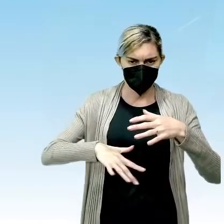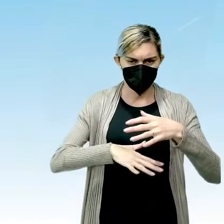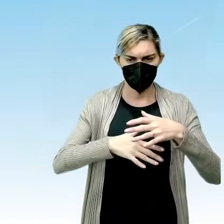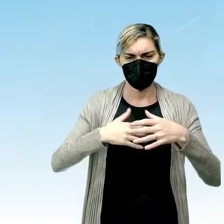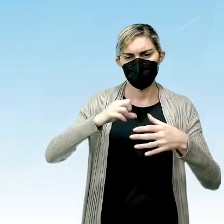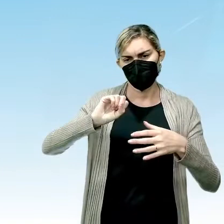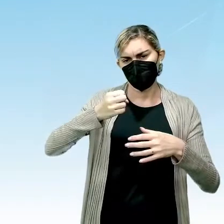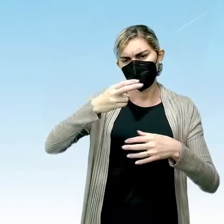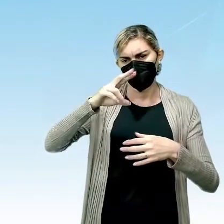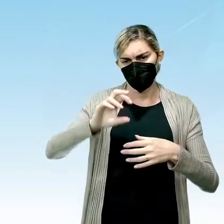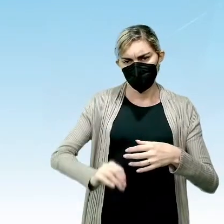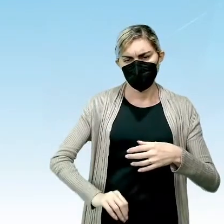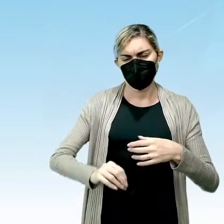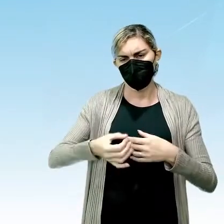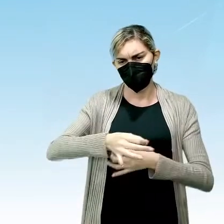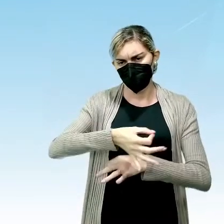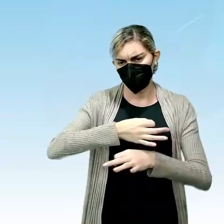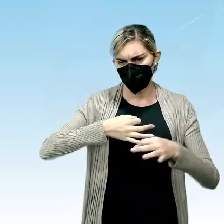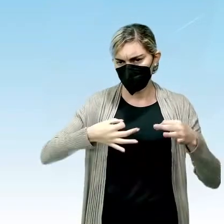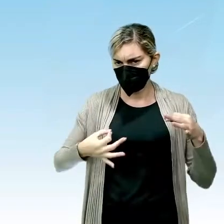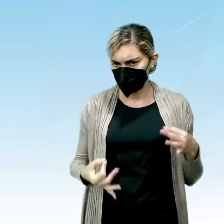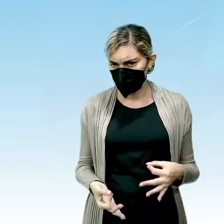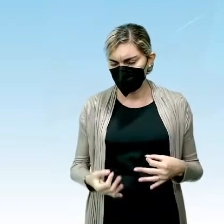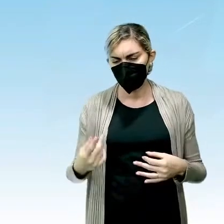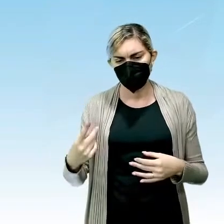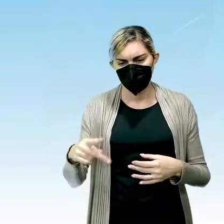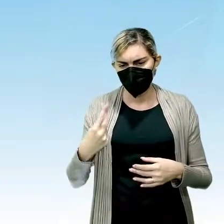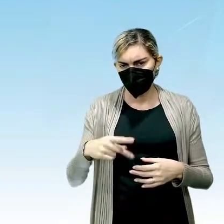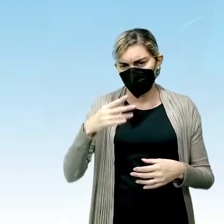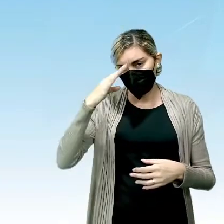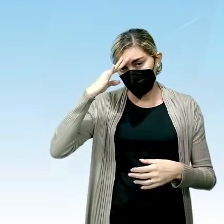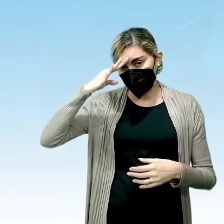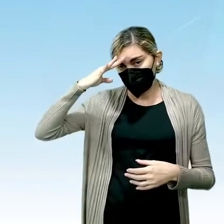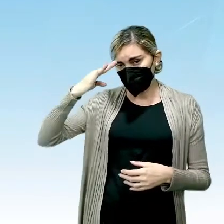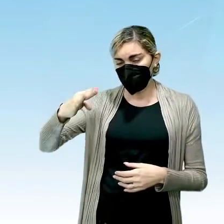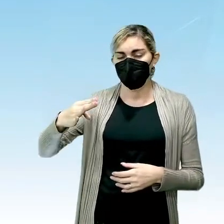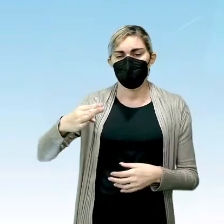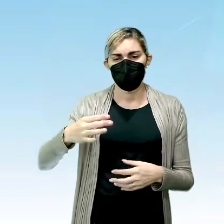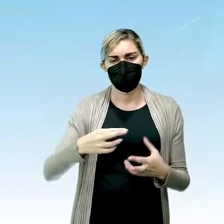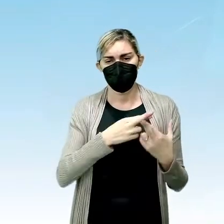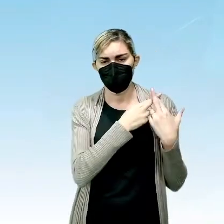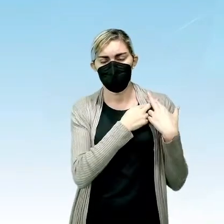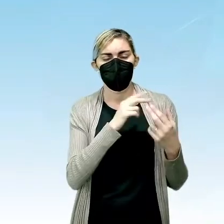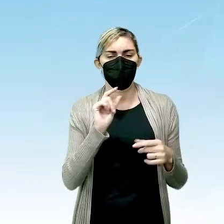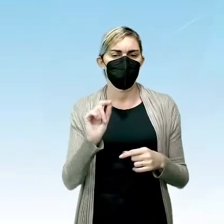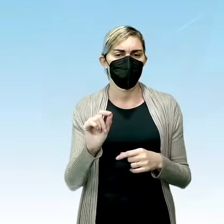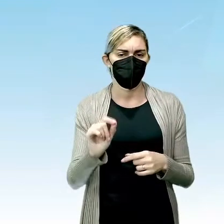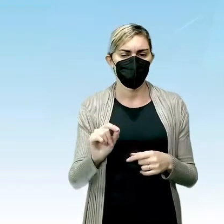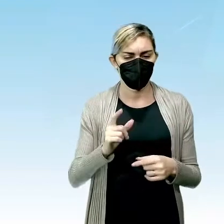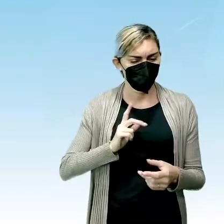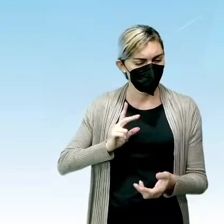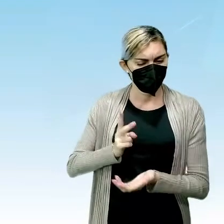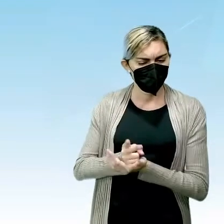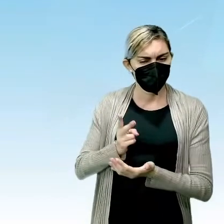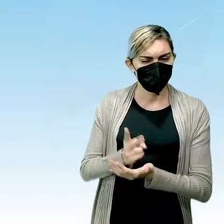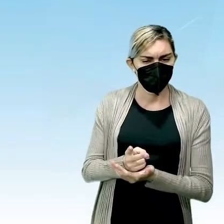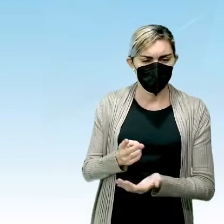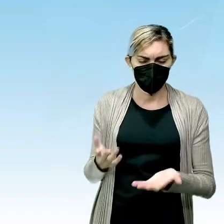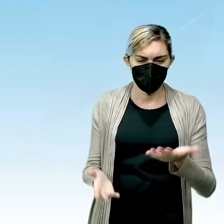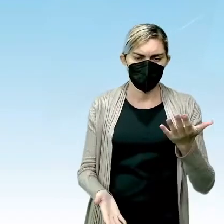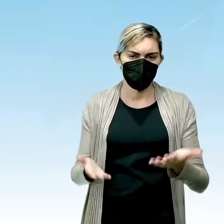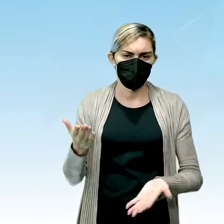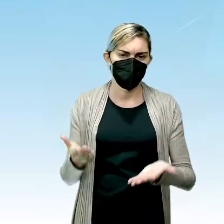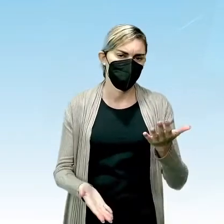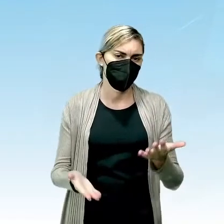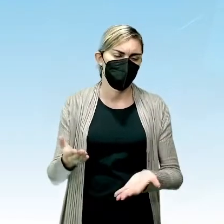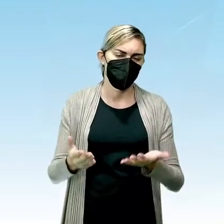suco celular, e a sua principal função vai ser a manutenção do equilíbrio